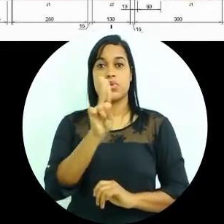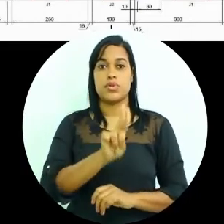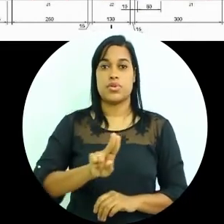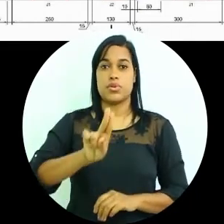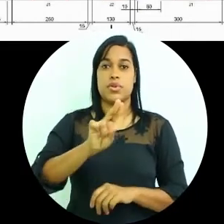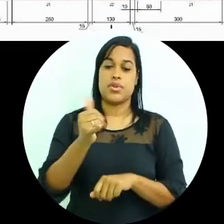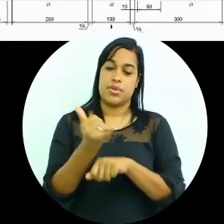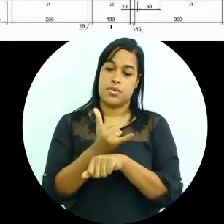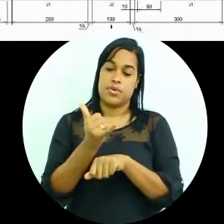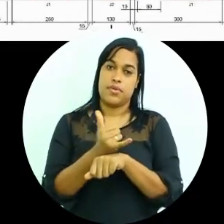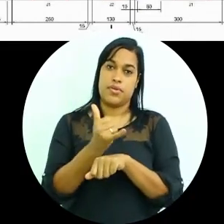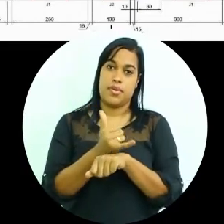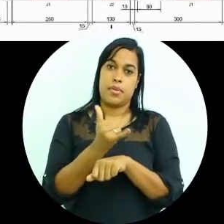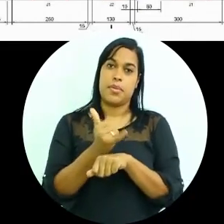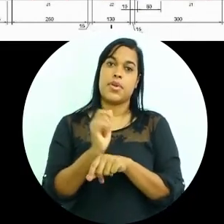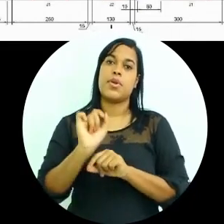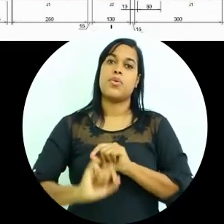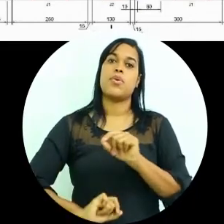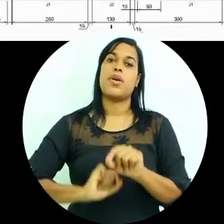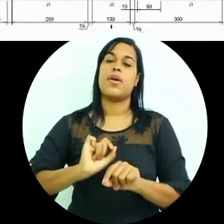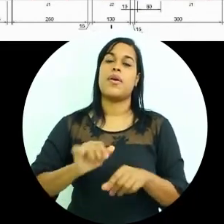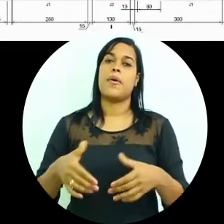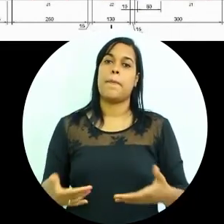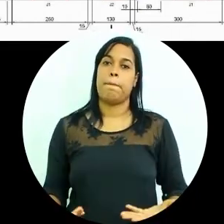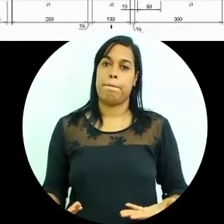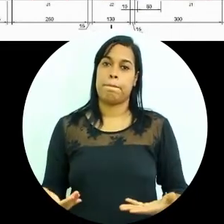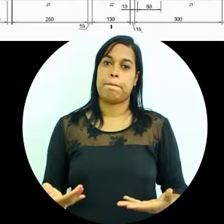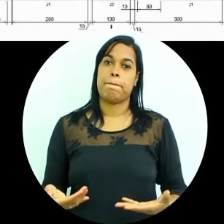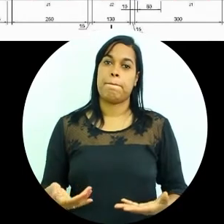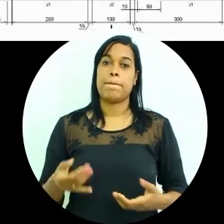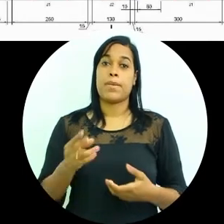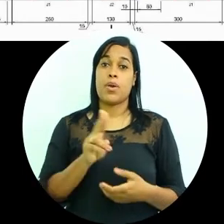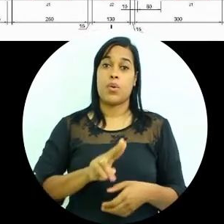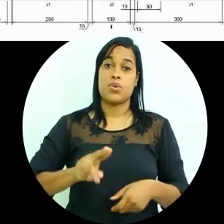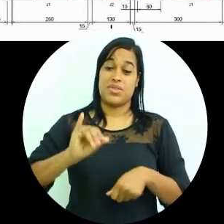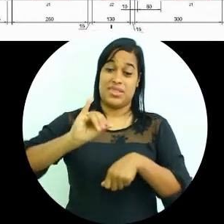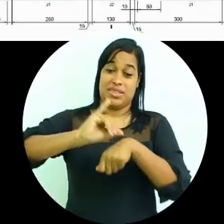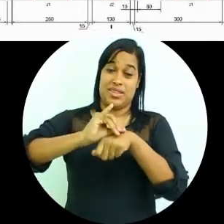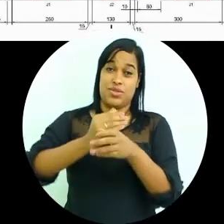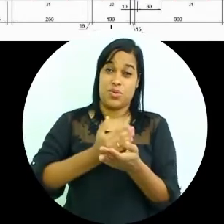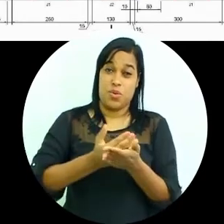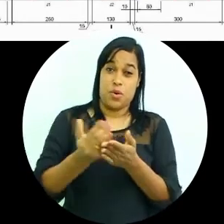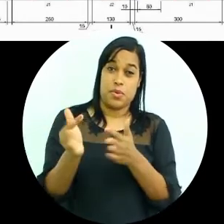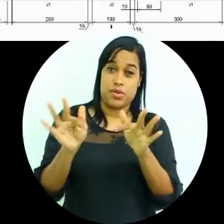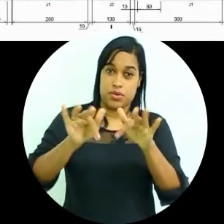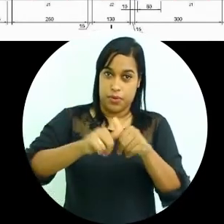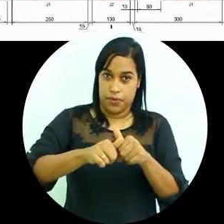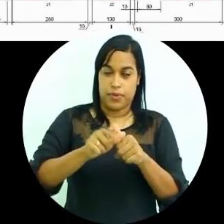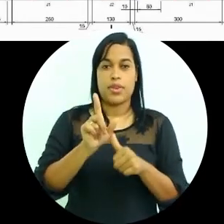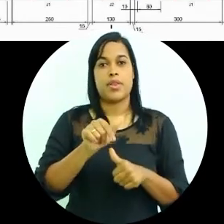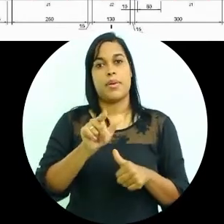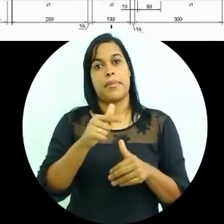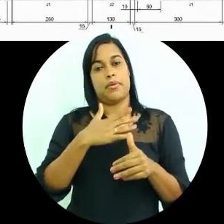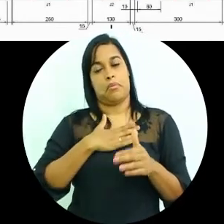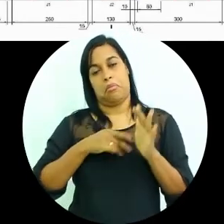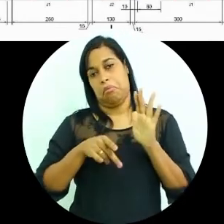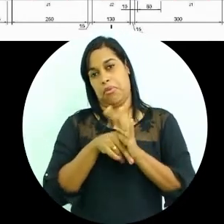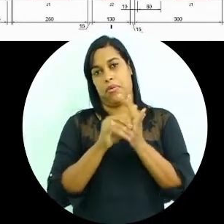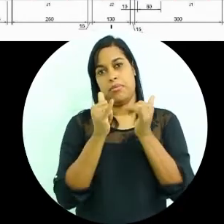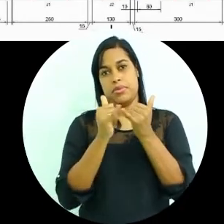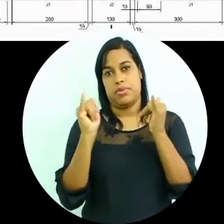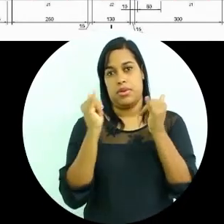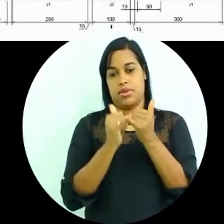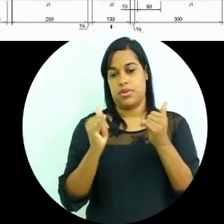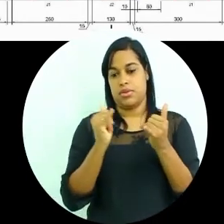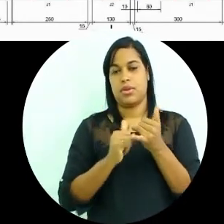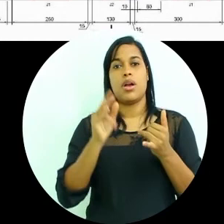Nós utilizaremos então a ferramenta Arco, utilizando o centro, o começo e o fim da minha